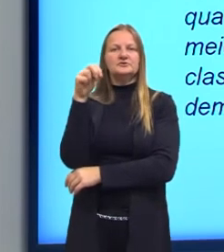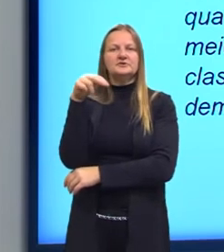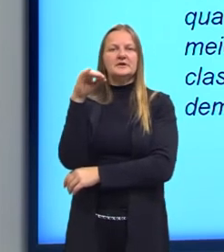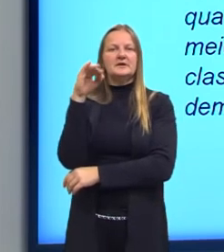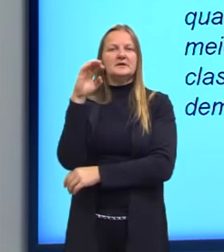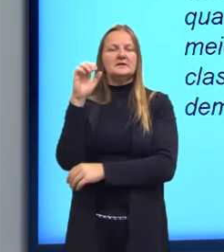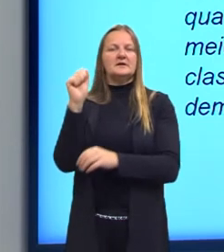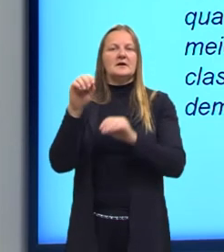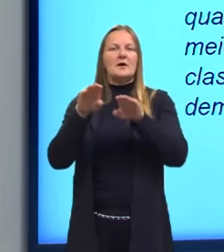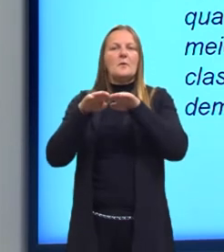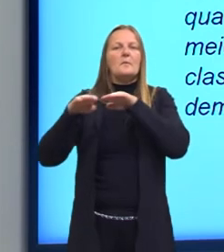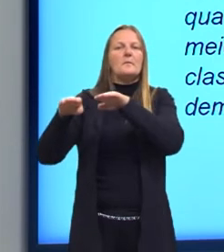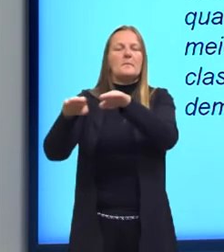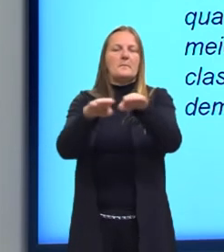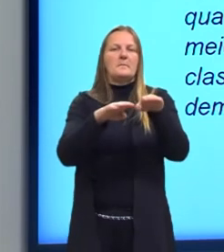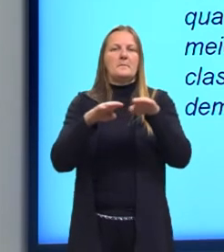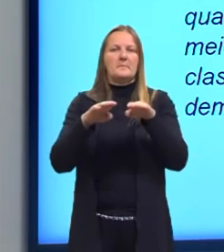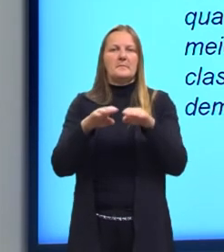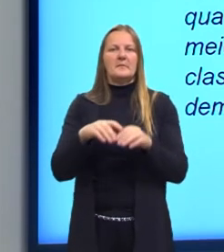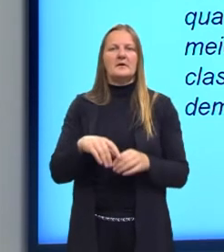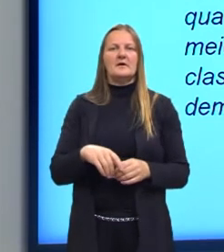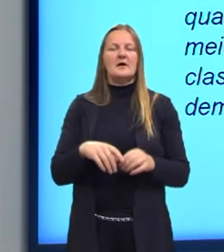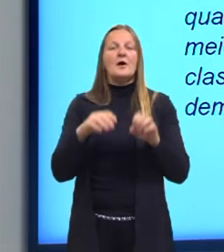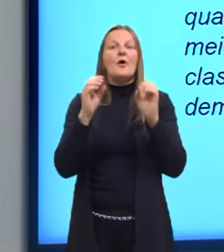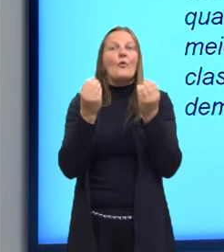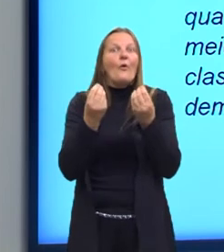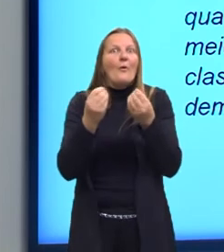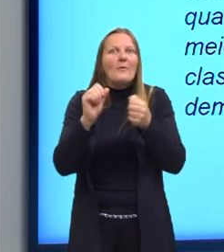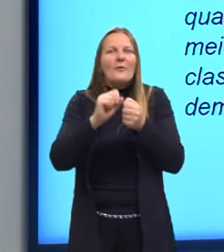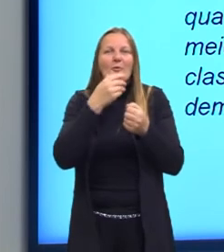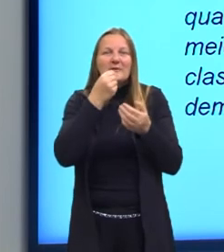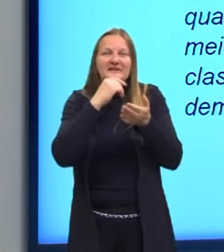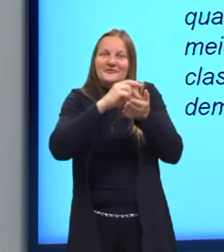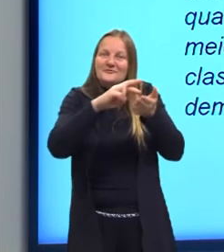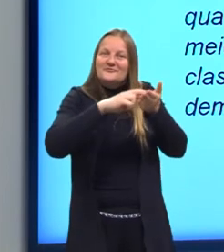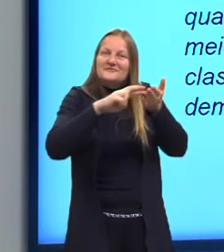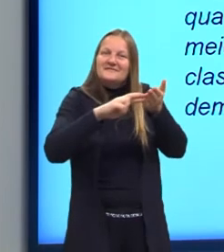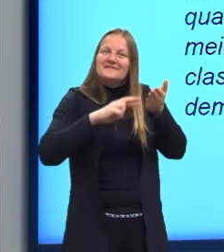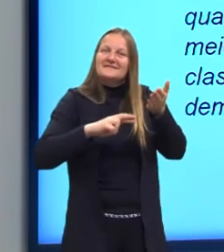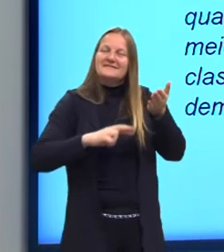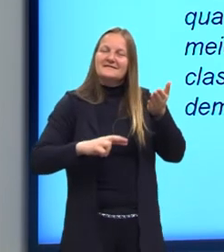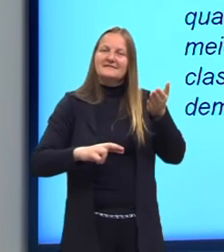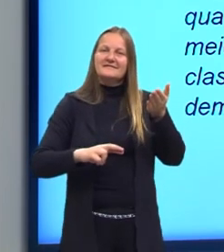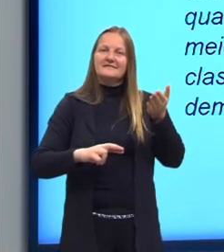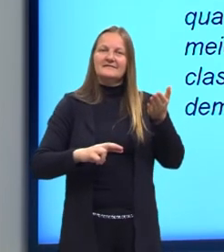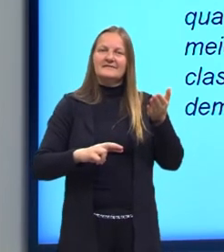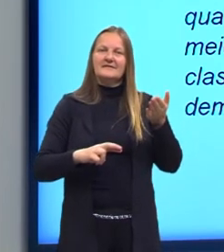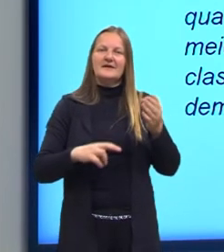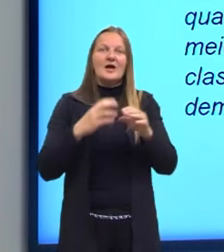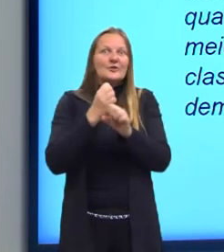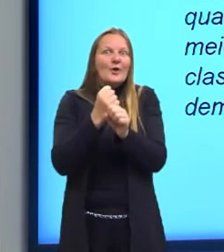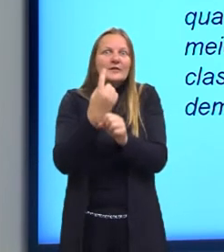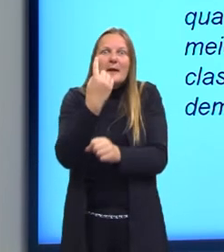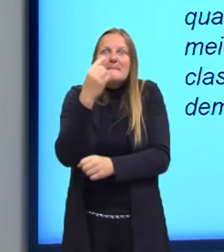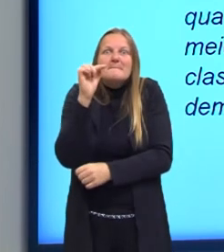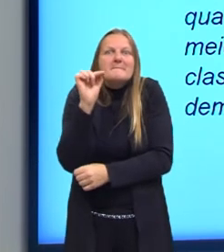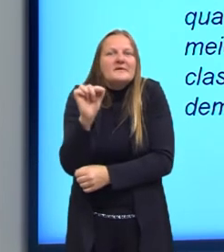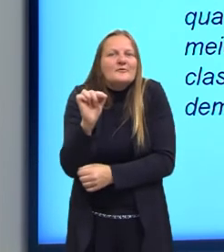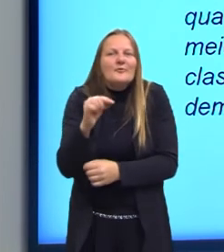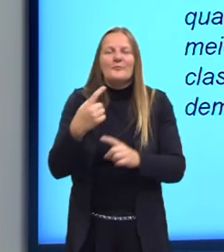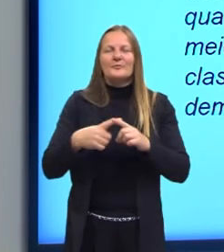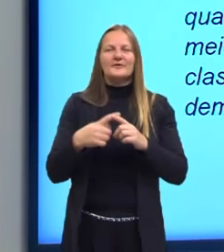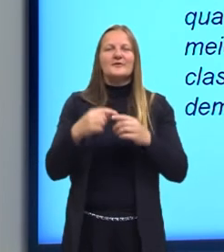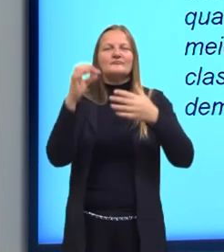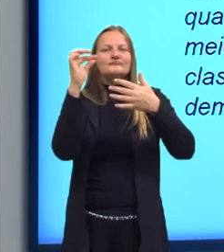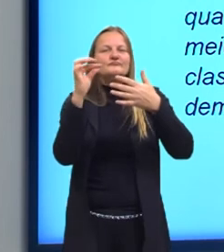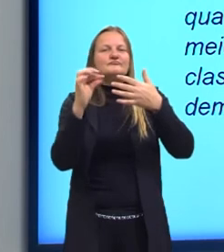a conclusão a última parte do esqueleto da redação nota mil ela trabalhada com aqueles